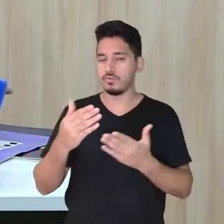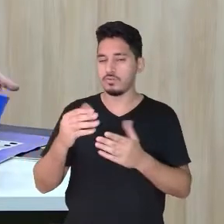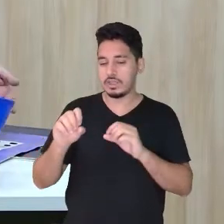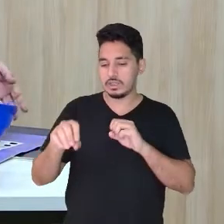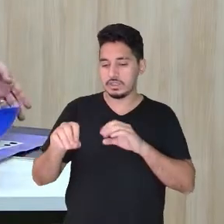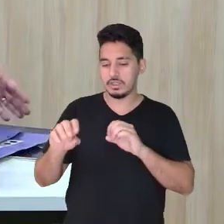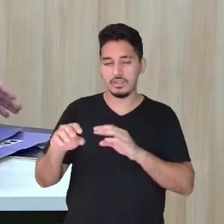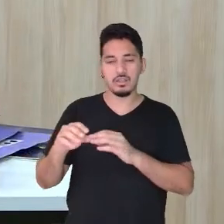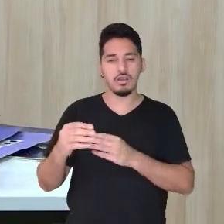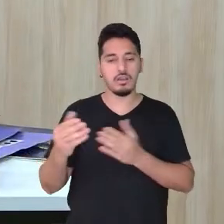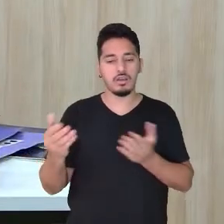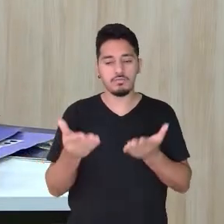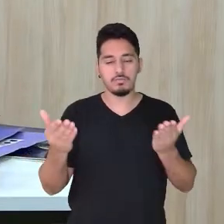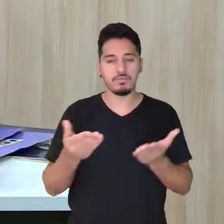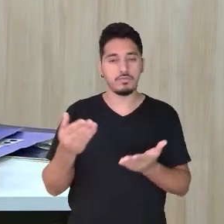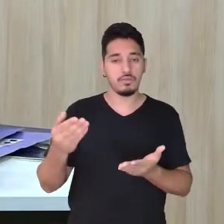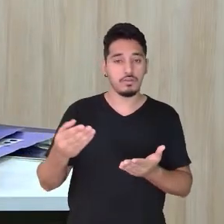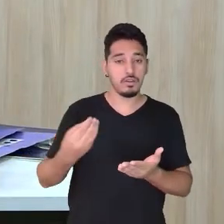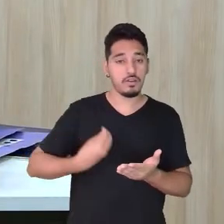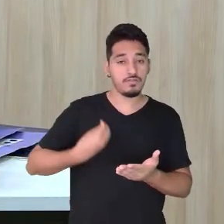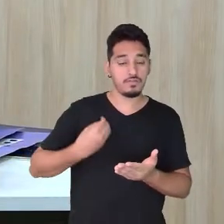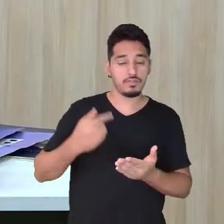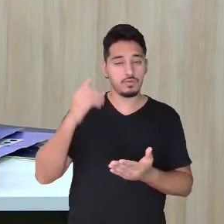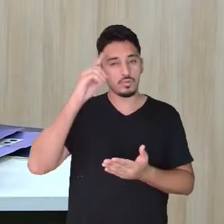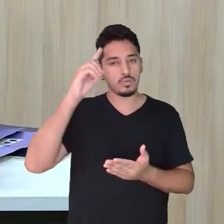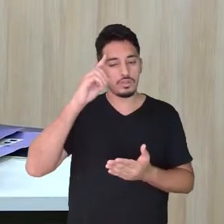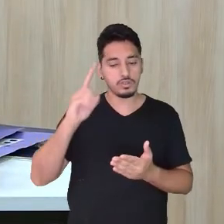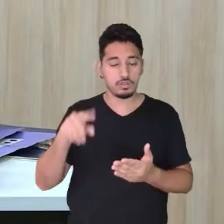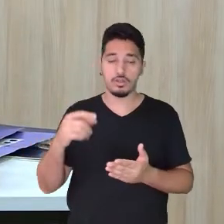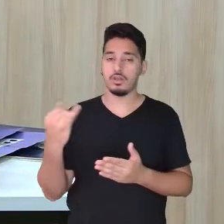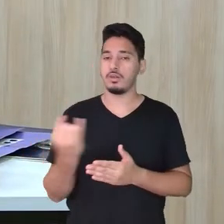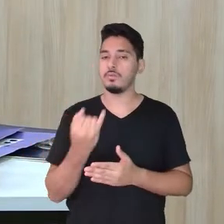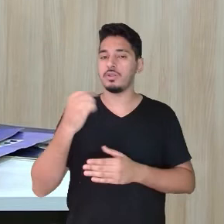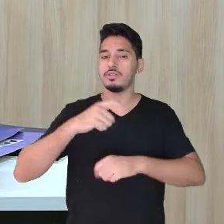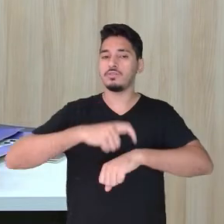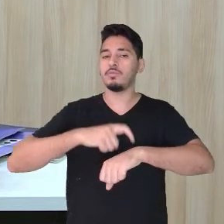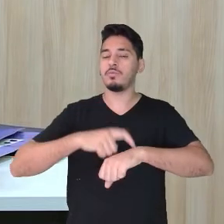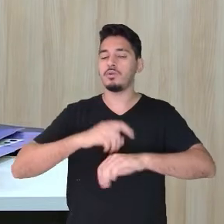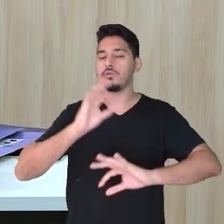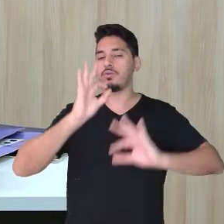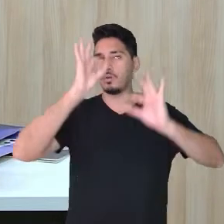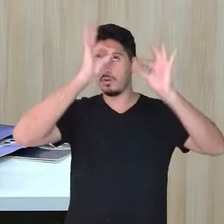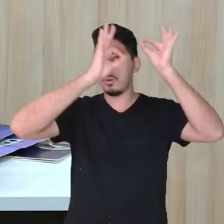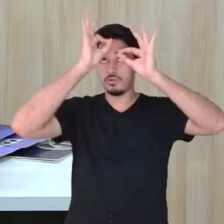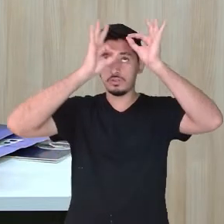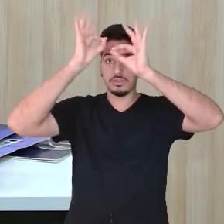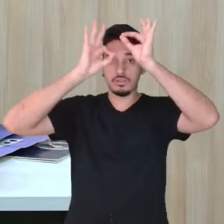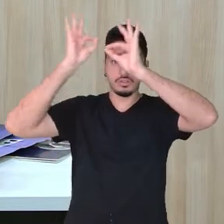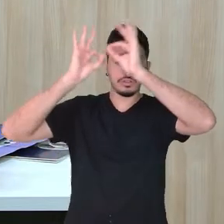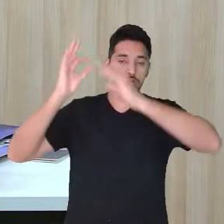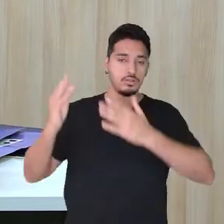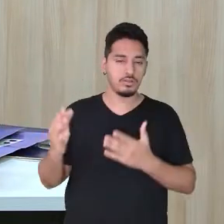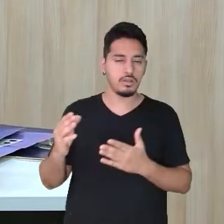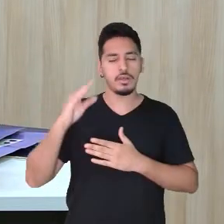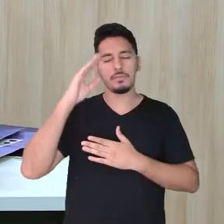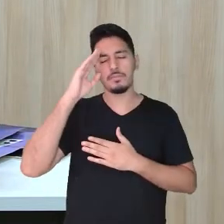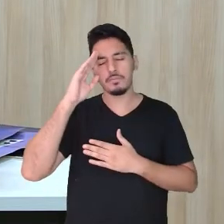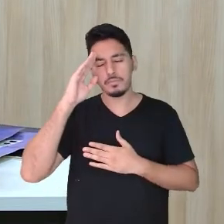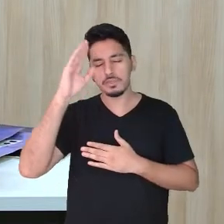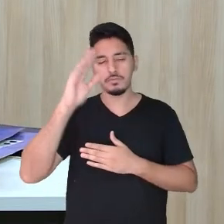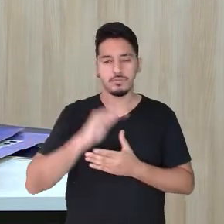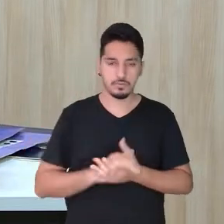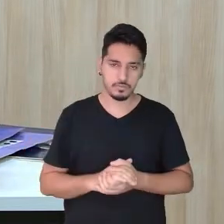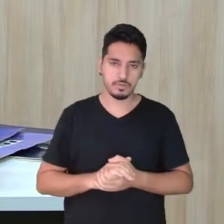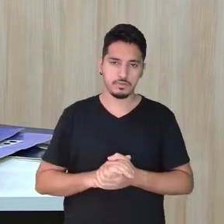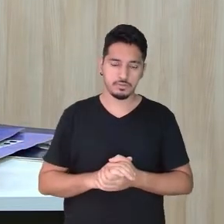desse estudante é importante nesse momento de organização do pensamento, principalmente,